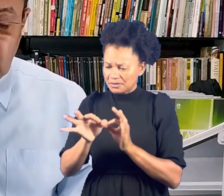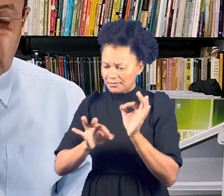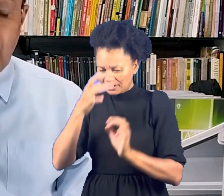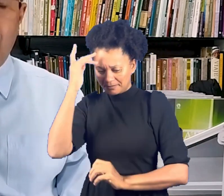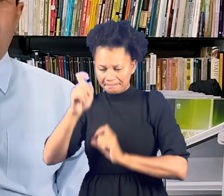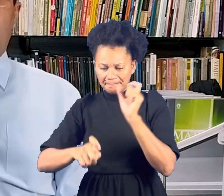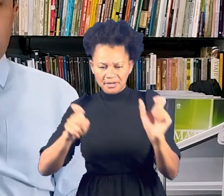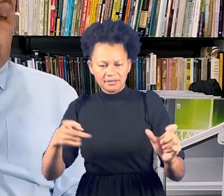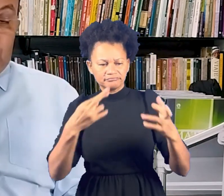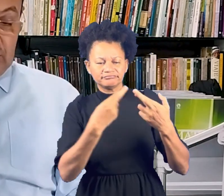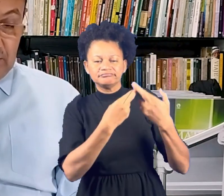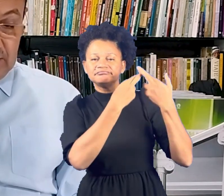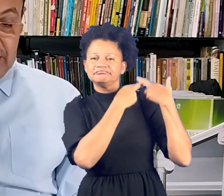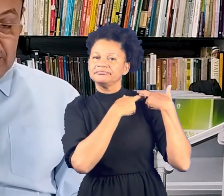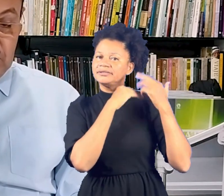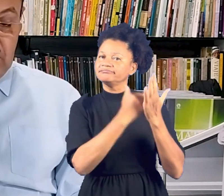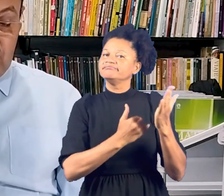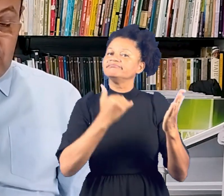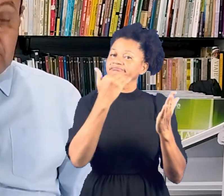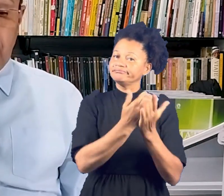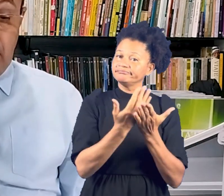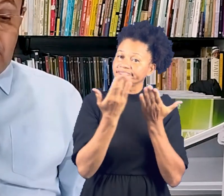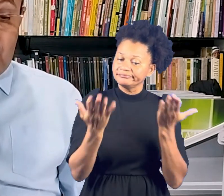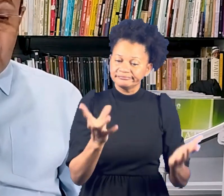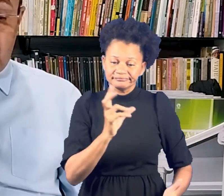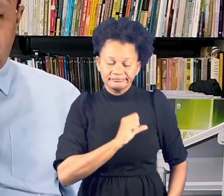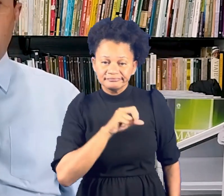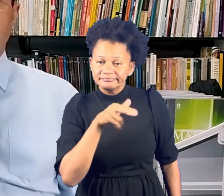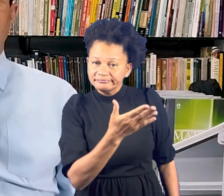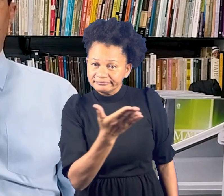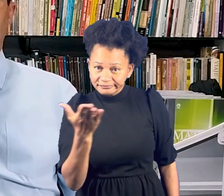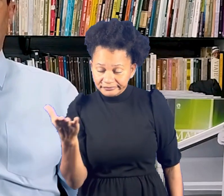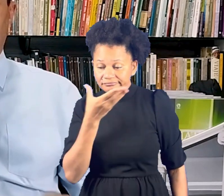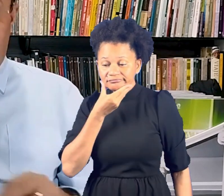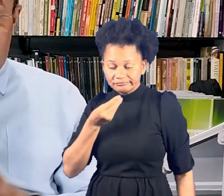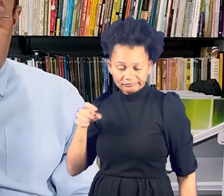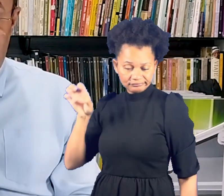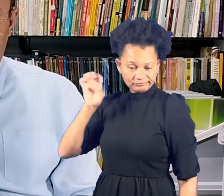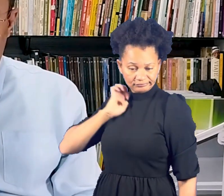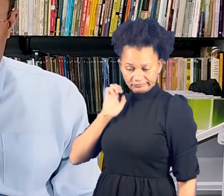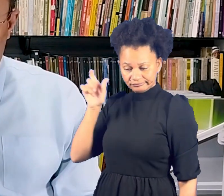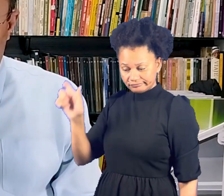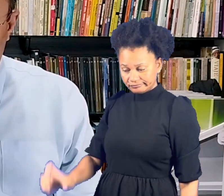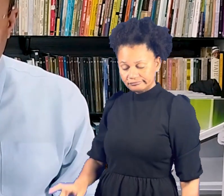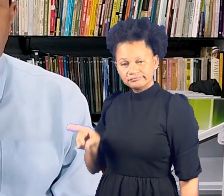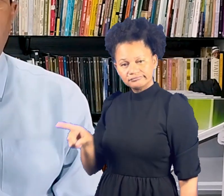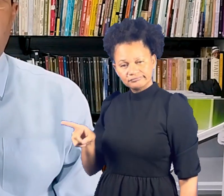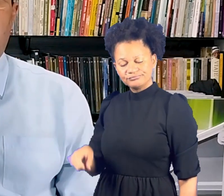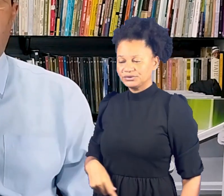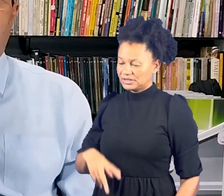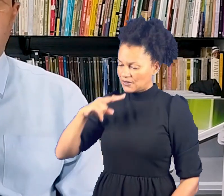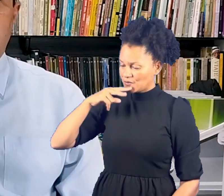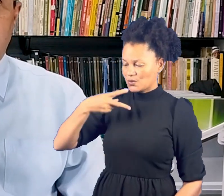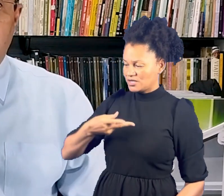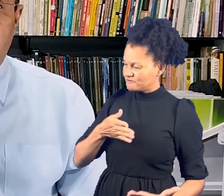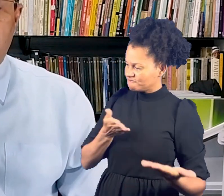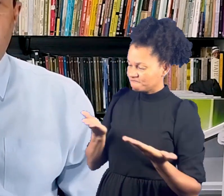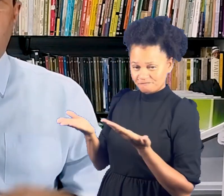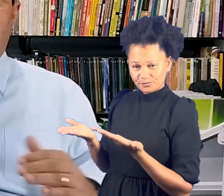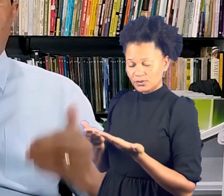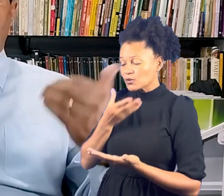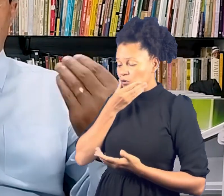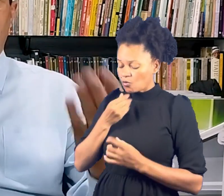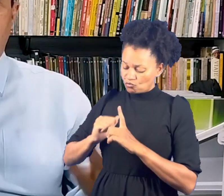as pessoas para responsabilidades maiores. Então, meus queridos, Estevão é um homem